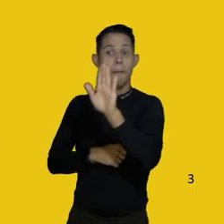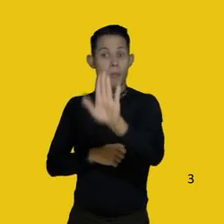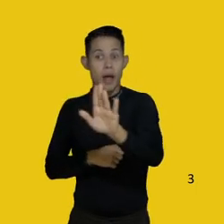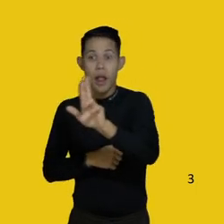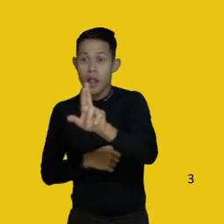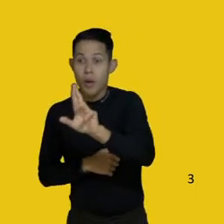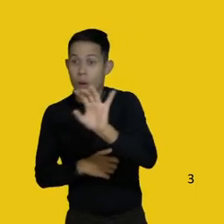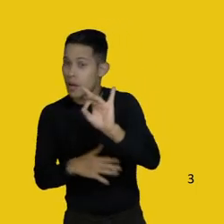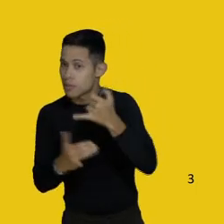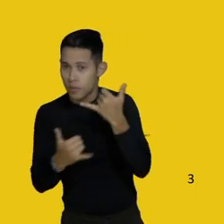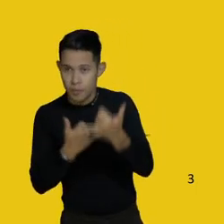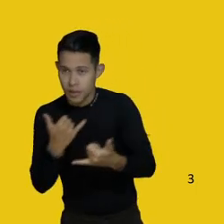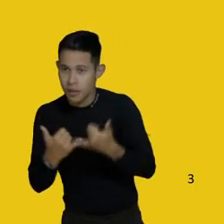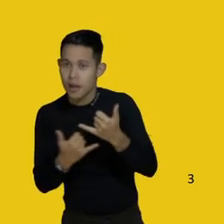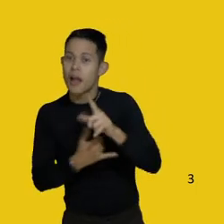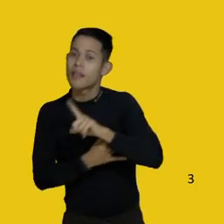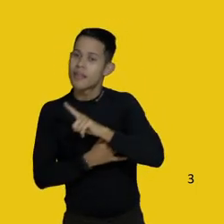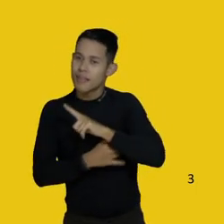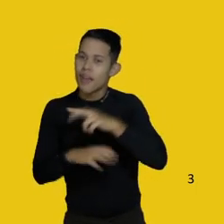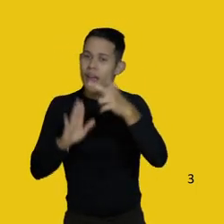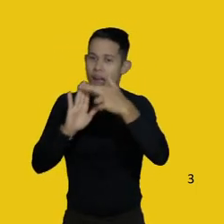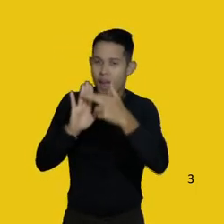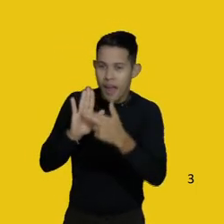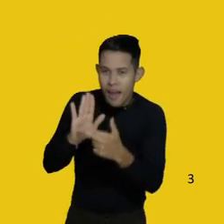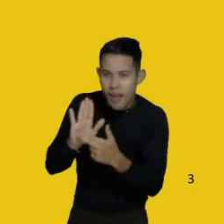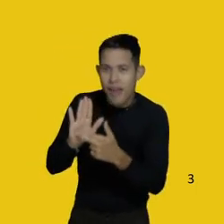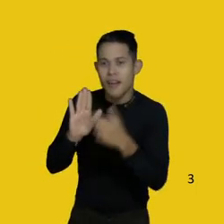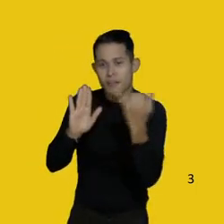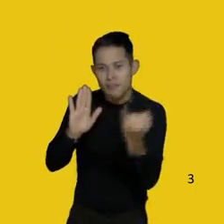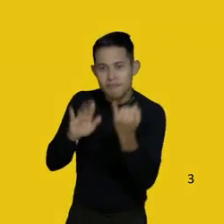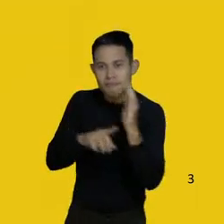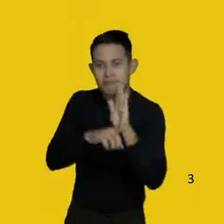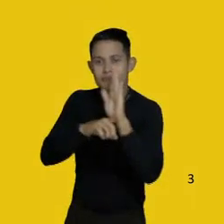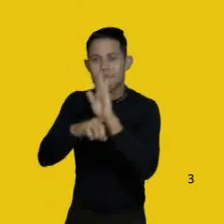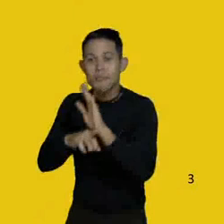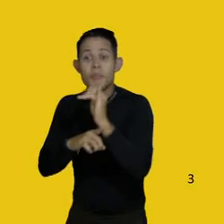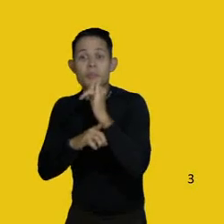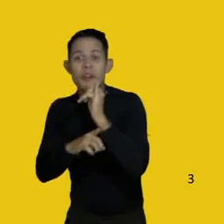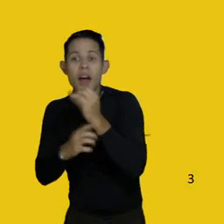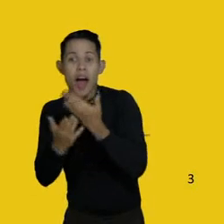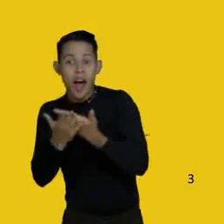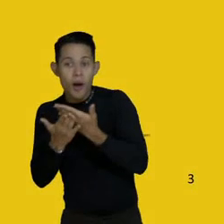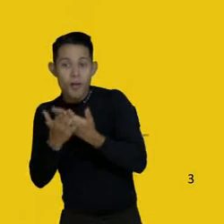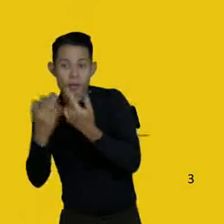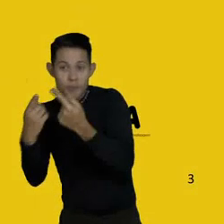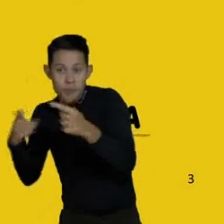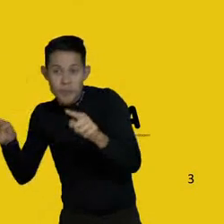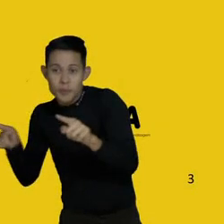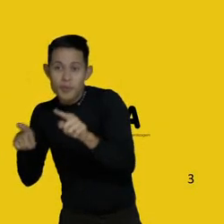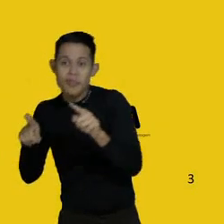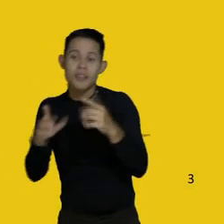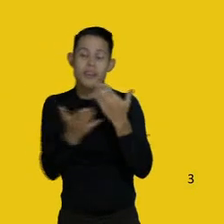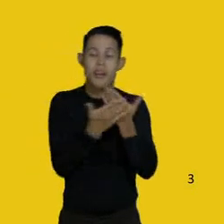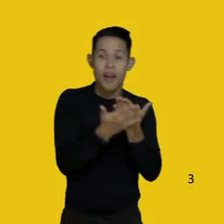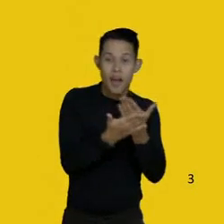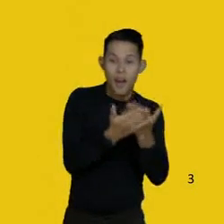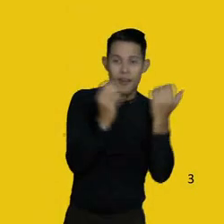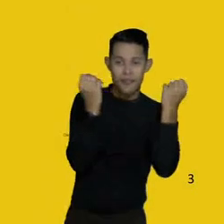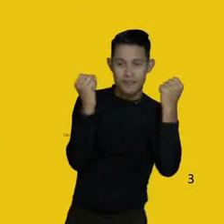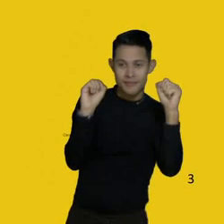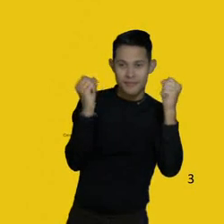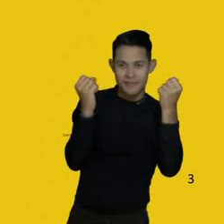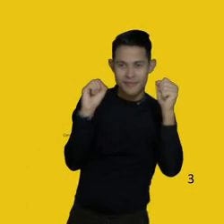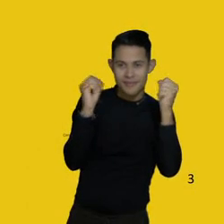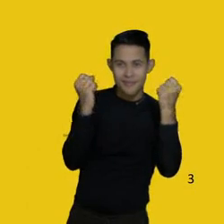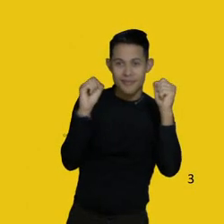super importante aula de música aula de educação física que vocês viram que a n falou o cere cerebelo dis tem uma